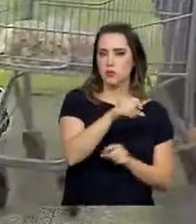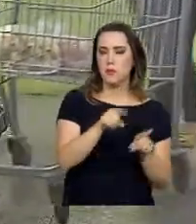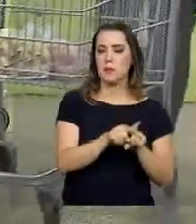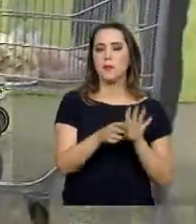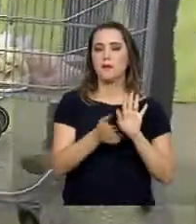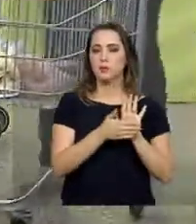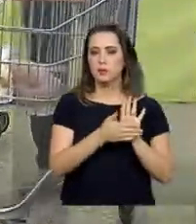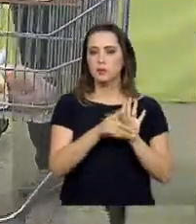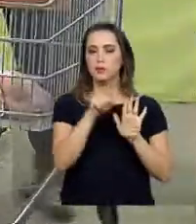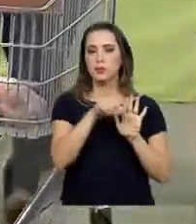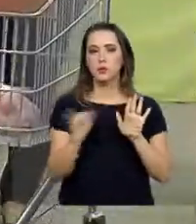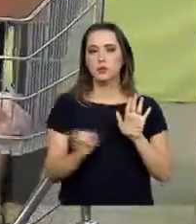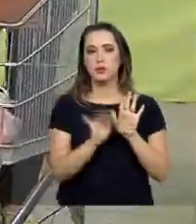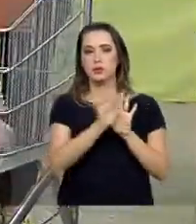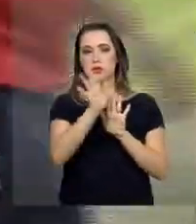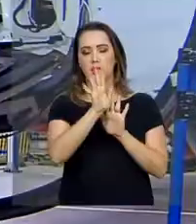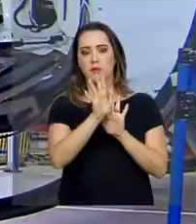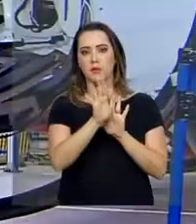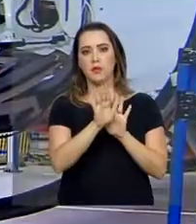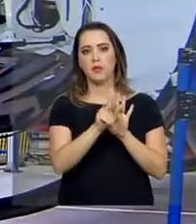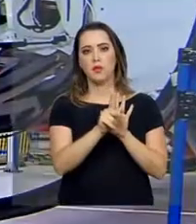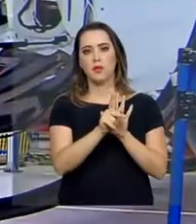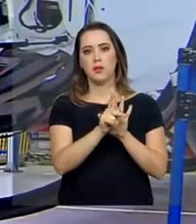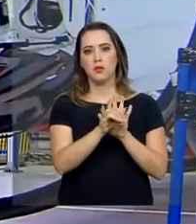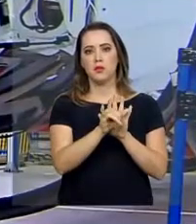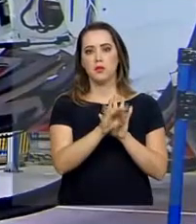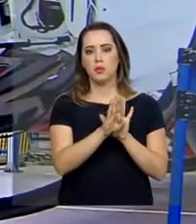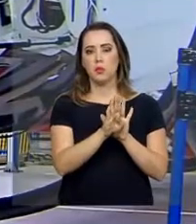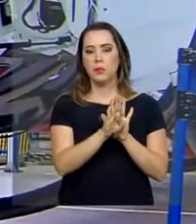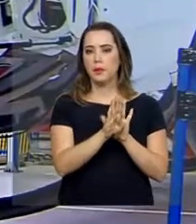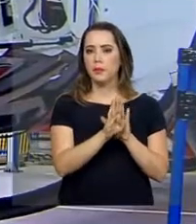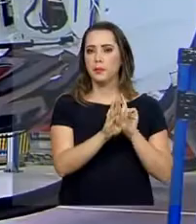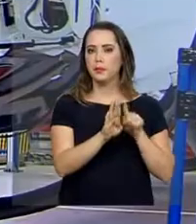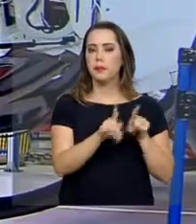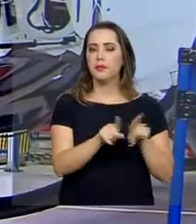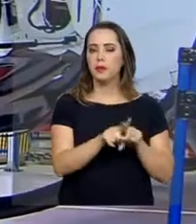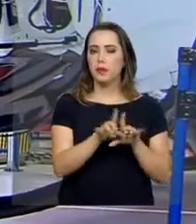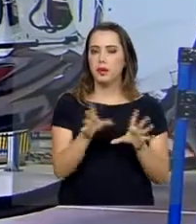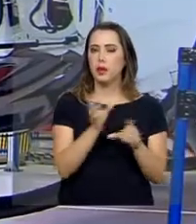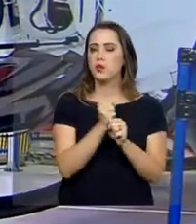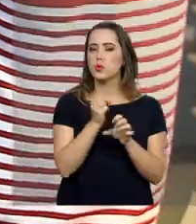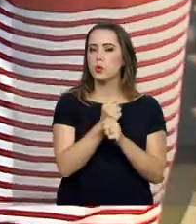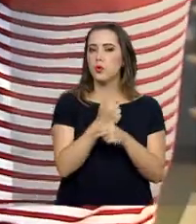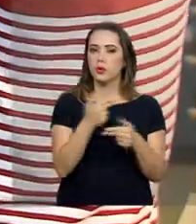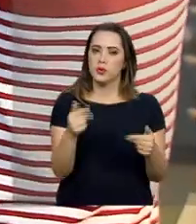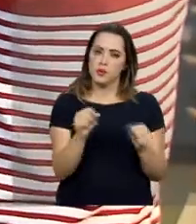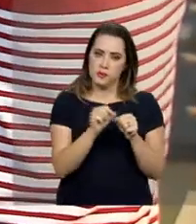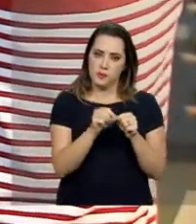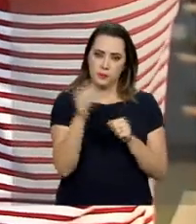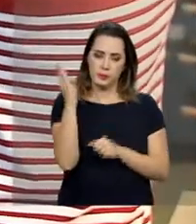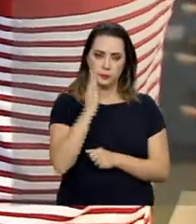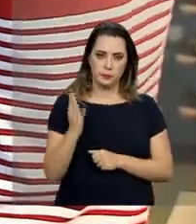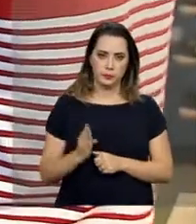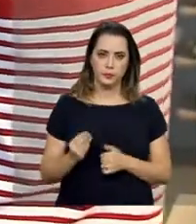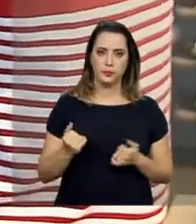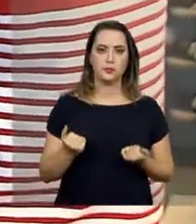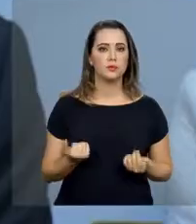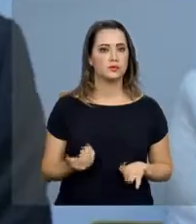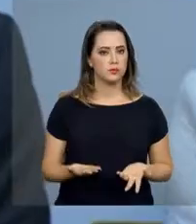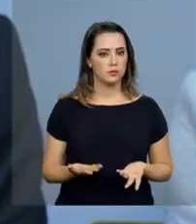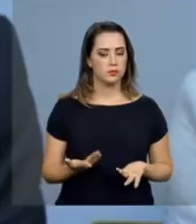vem a inflação eo produto interno bruto o pib que é a soma de todos os bens e serviços produzidos no país